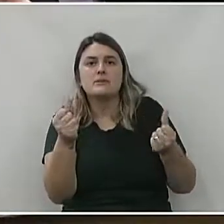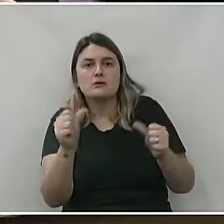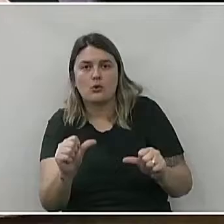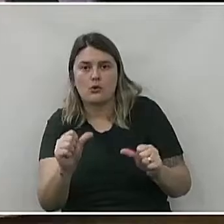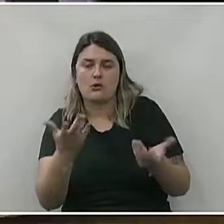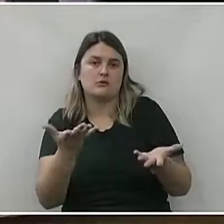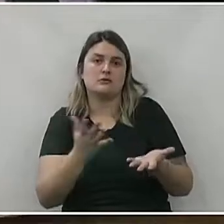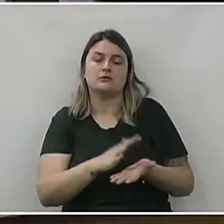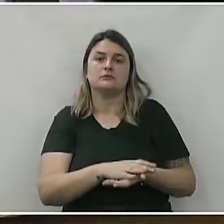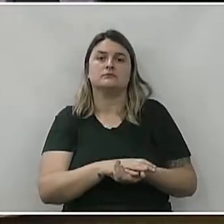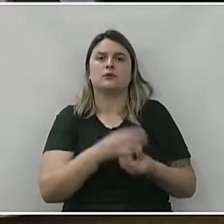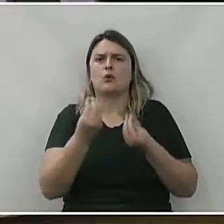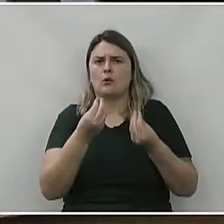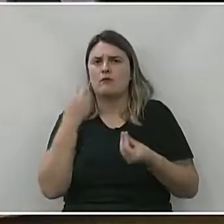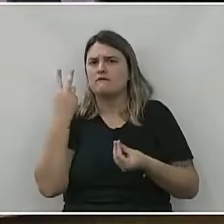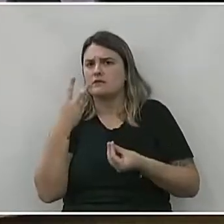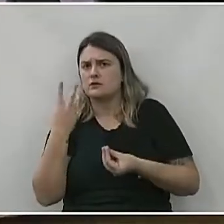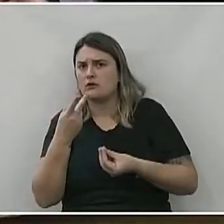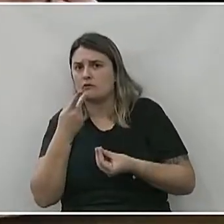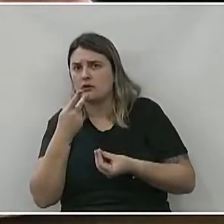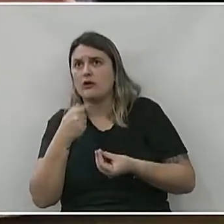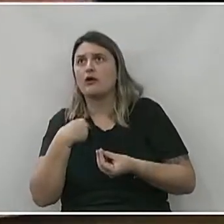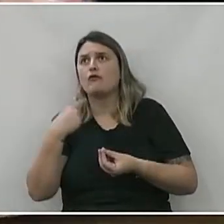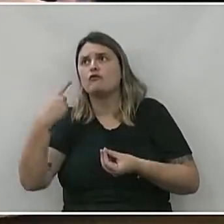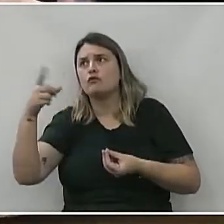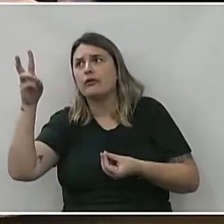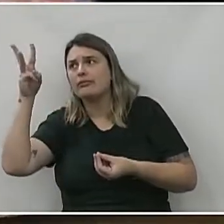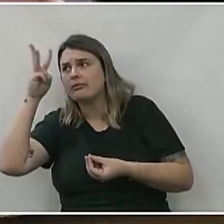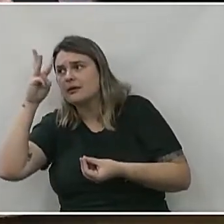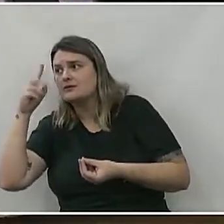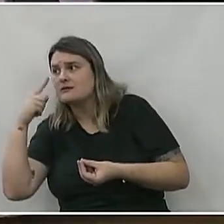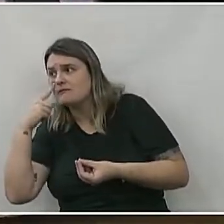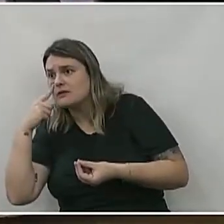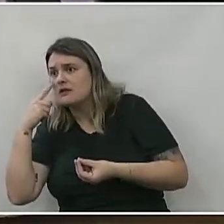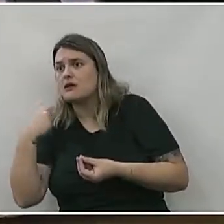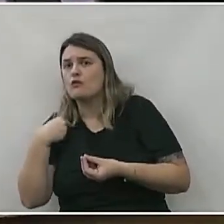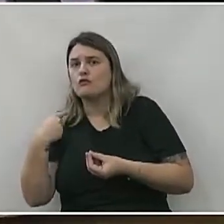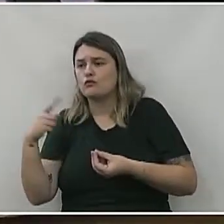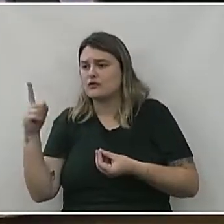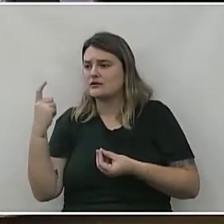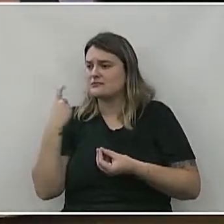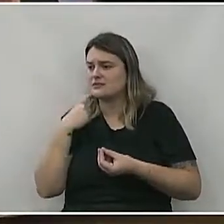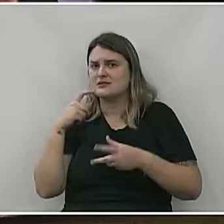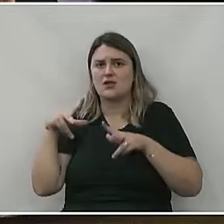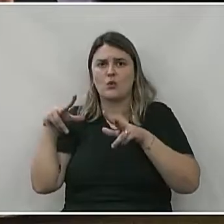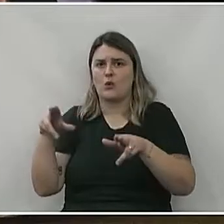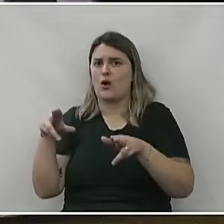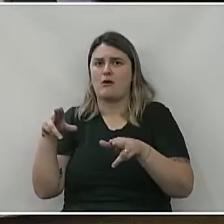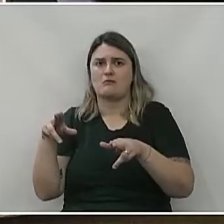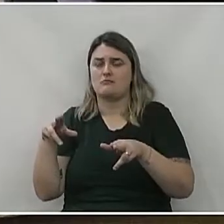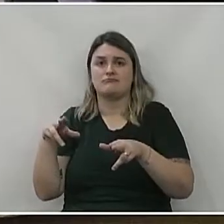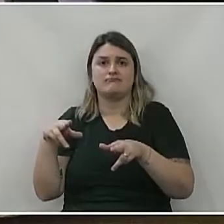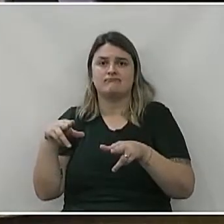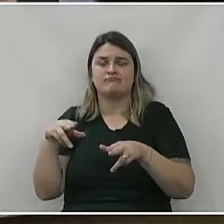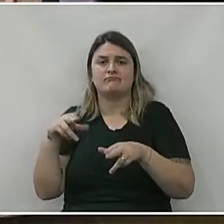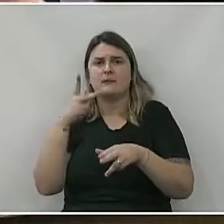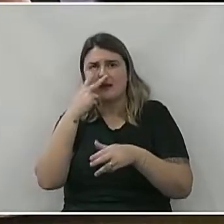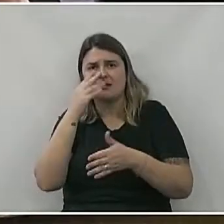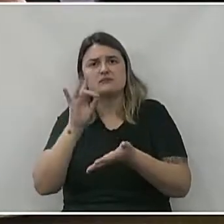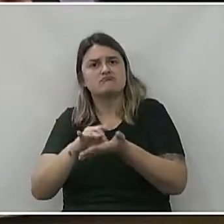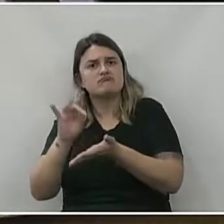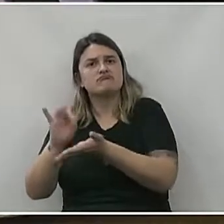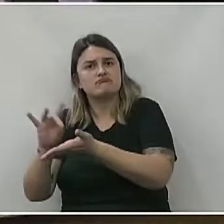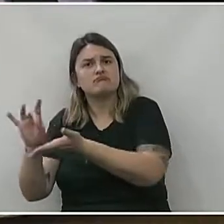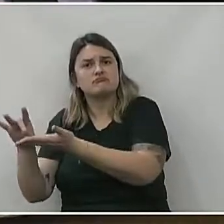está hoje. Né? Como o vereador colocou, ele foi na terça e viu a situação. Eu fui na sexta-feira e continuava do mesmo jeito. E vai ficar assim